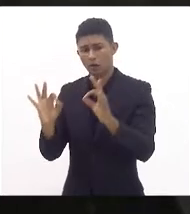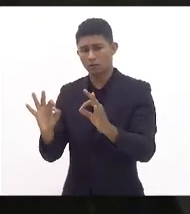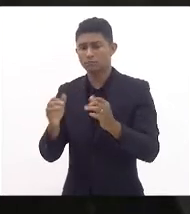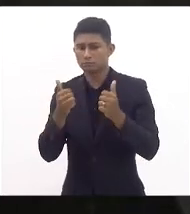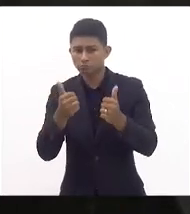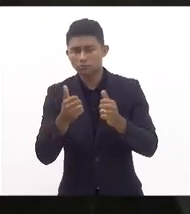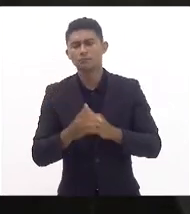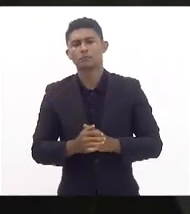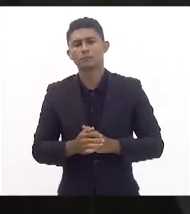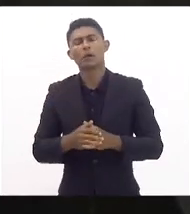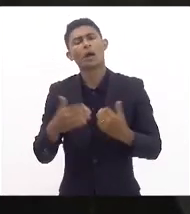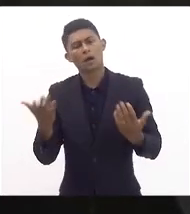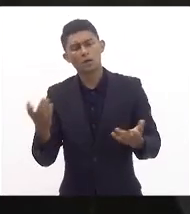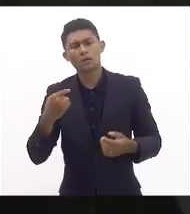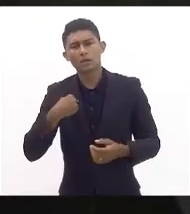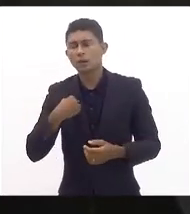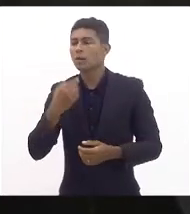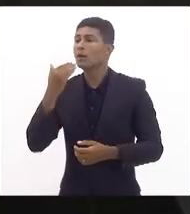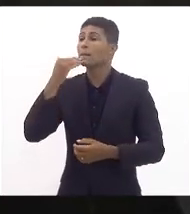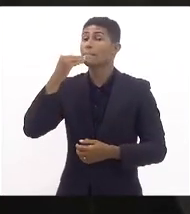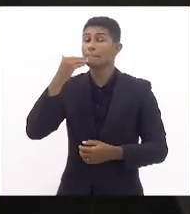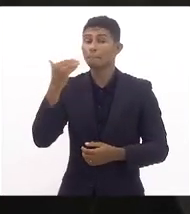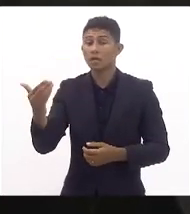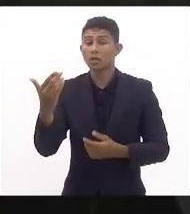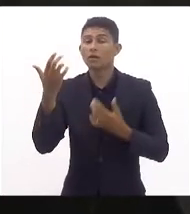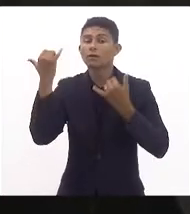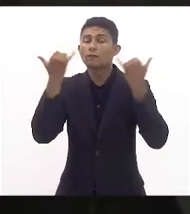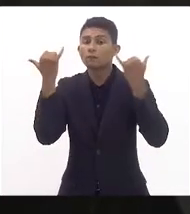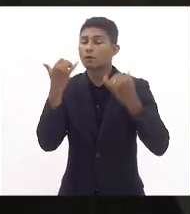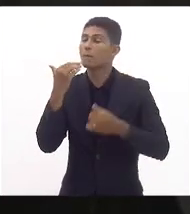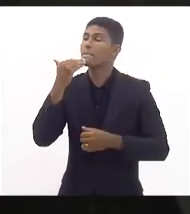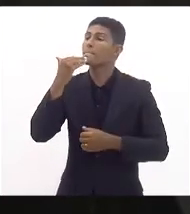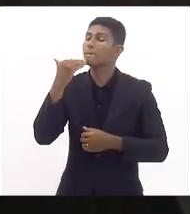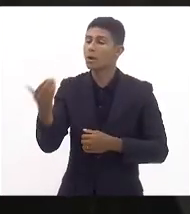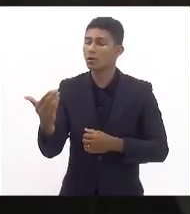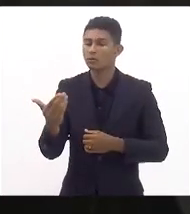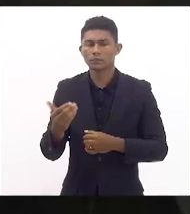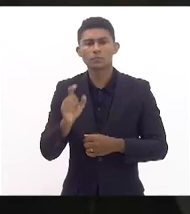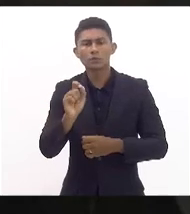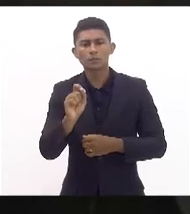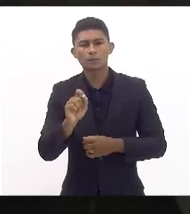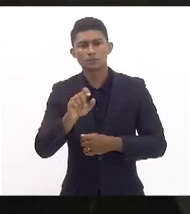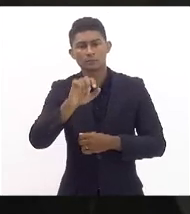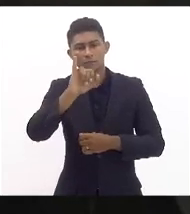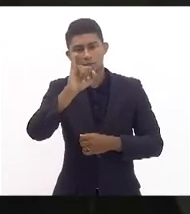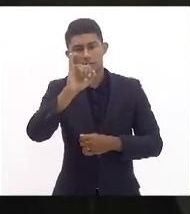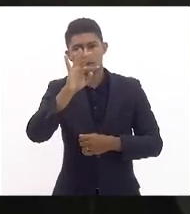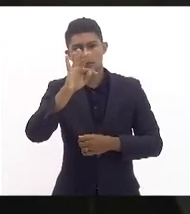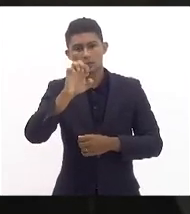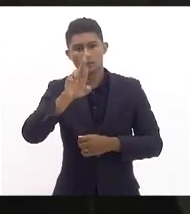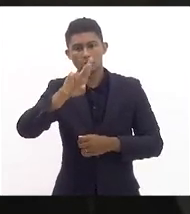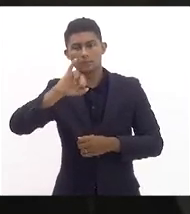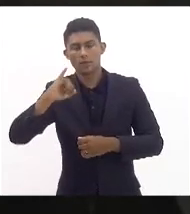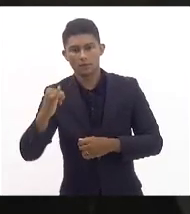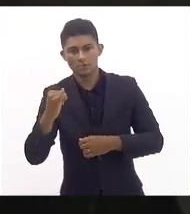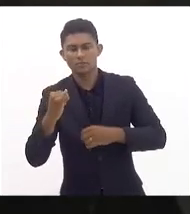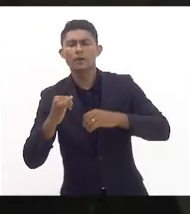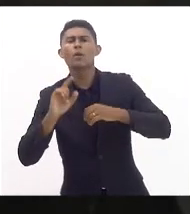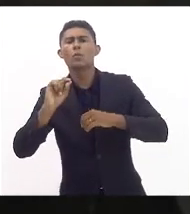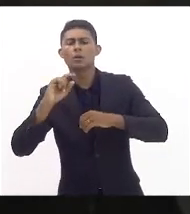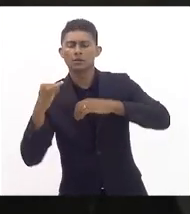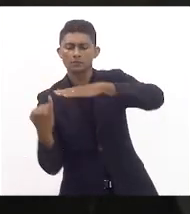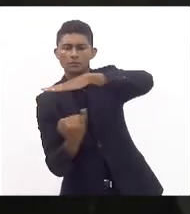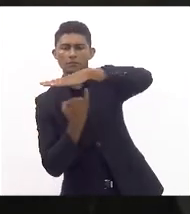Portanto, promovi esse requerimento de informação dirigido ao ITERJ, né, que é um instituto